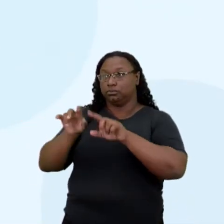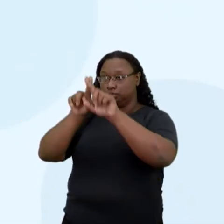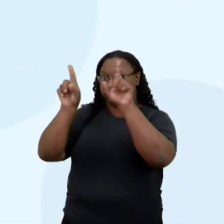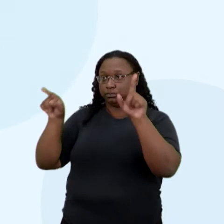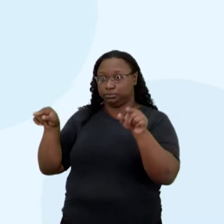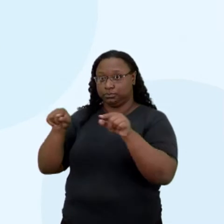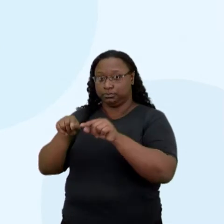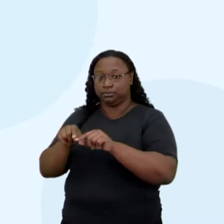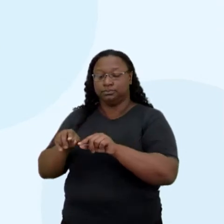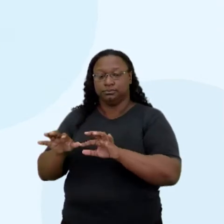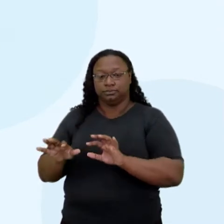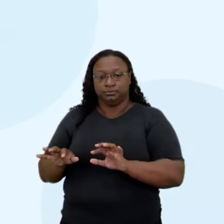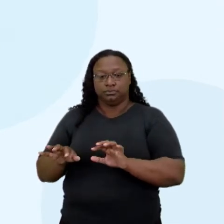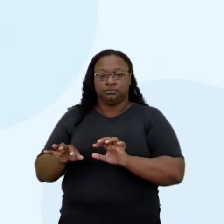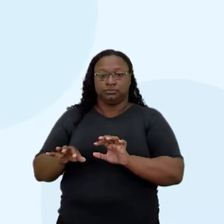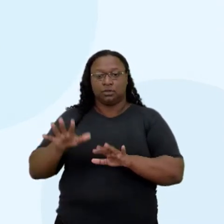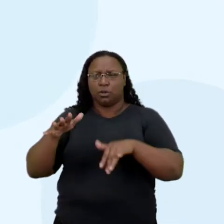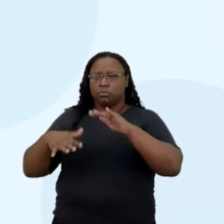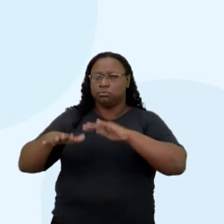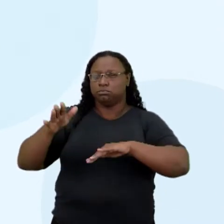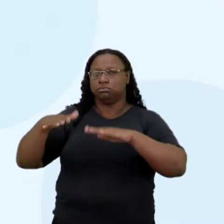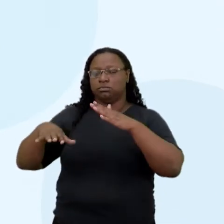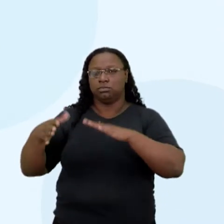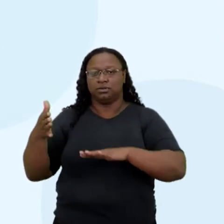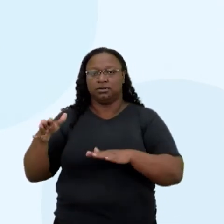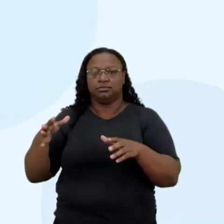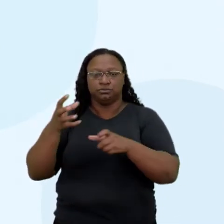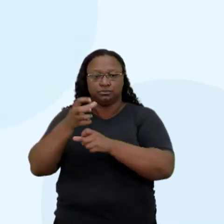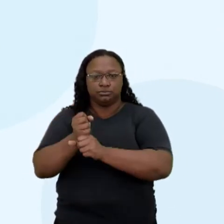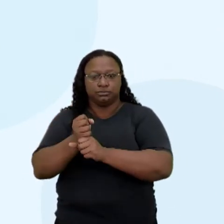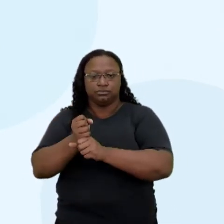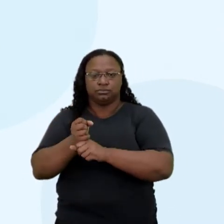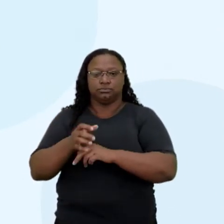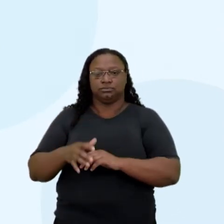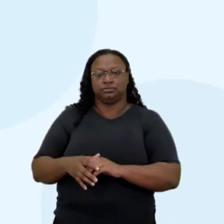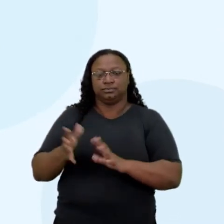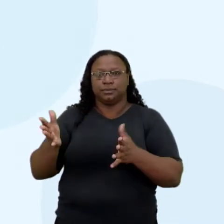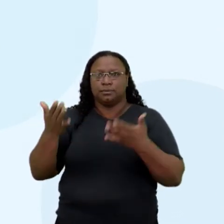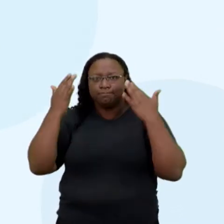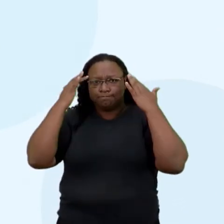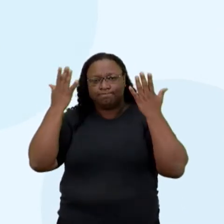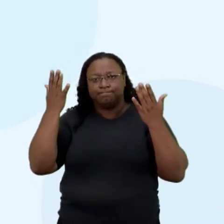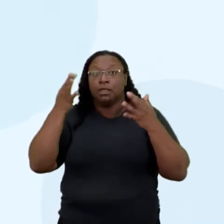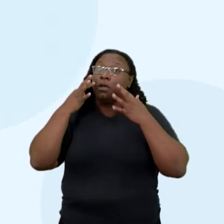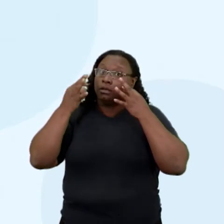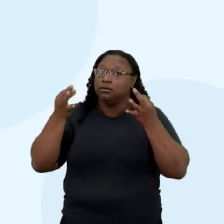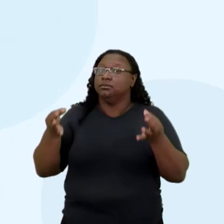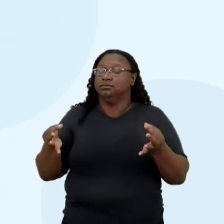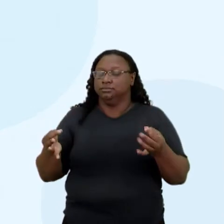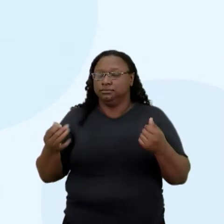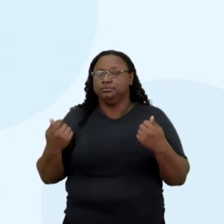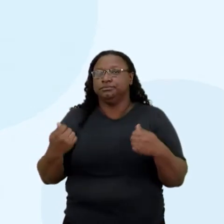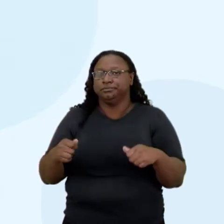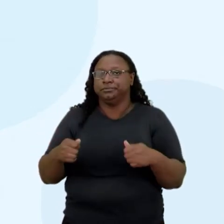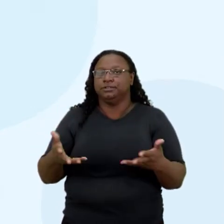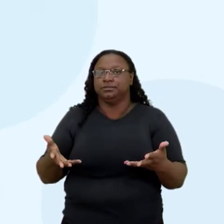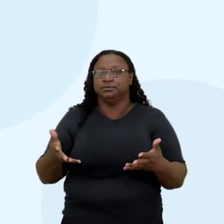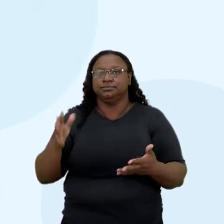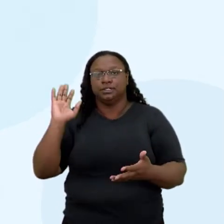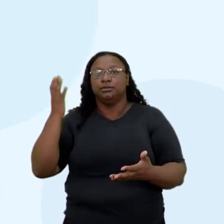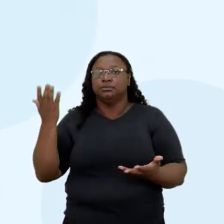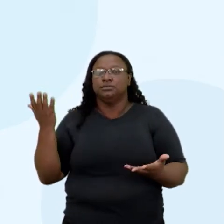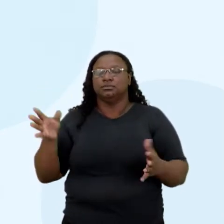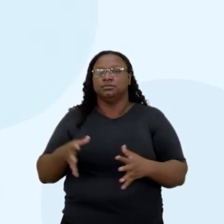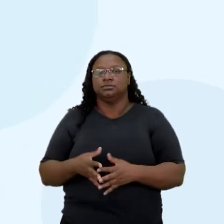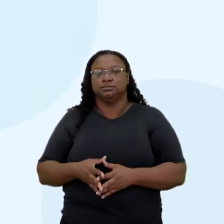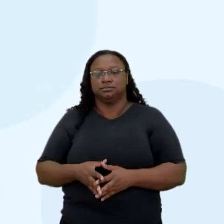aí eu calculei a médiazinha, né? Errada. Aí falou, opa, Osmar, presta atenção. Acontece. Aí fui